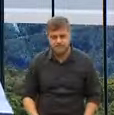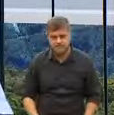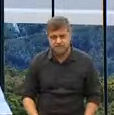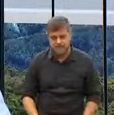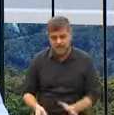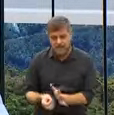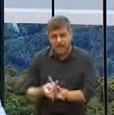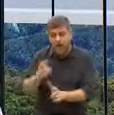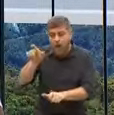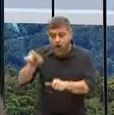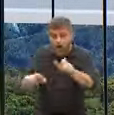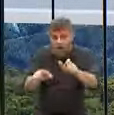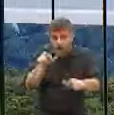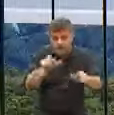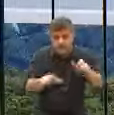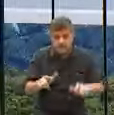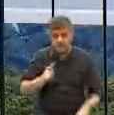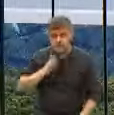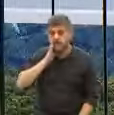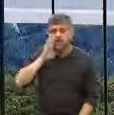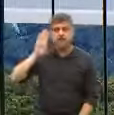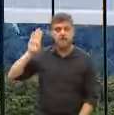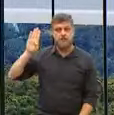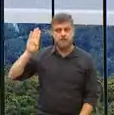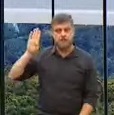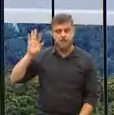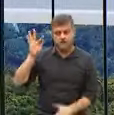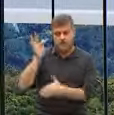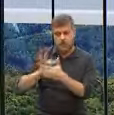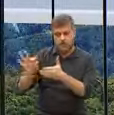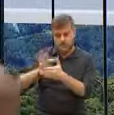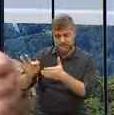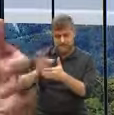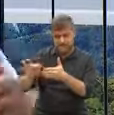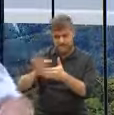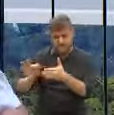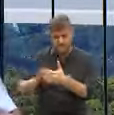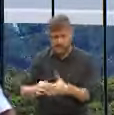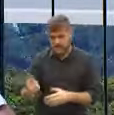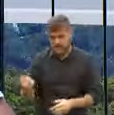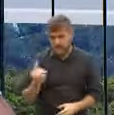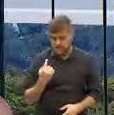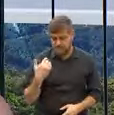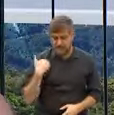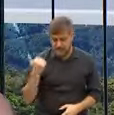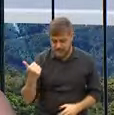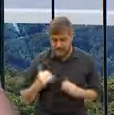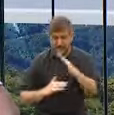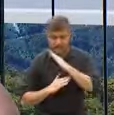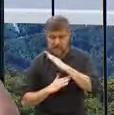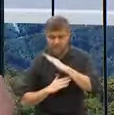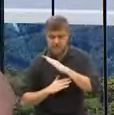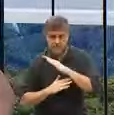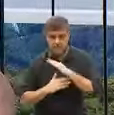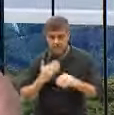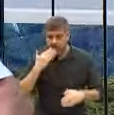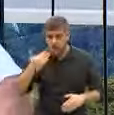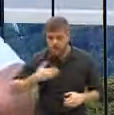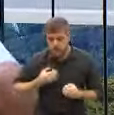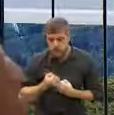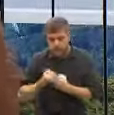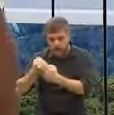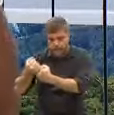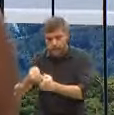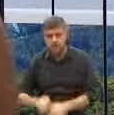algumas pessoas, elas se candidatam no Conselho Tutelar e ela vem buscar apoio aqui na Câmara. Ela busca apoio na